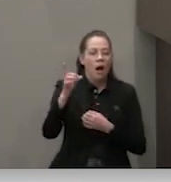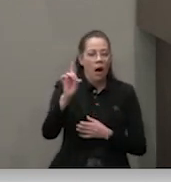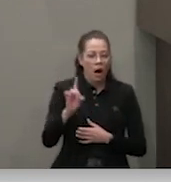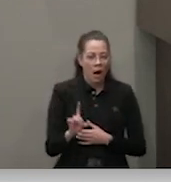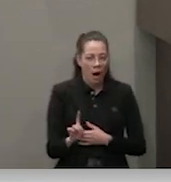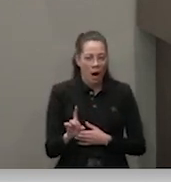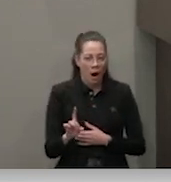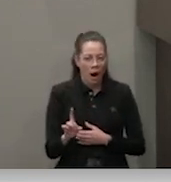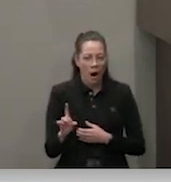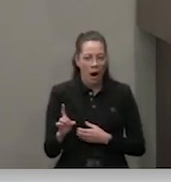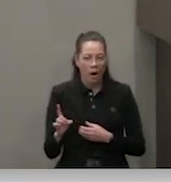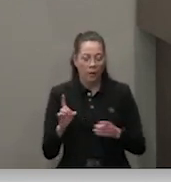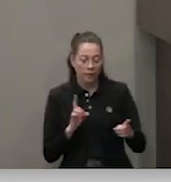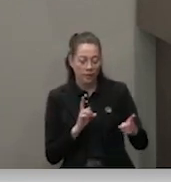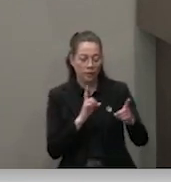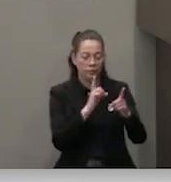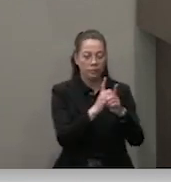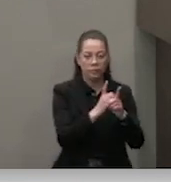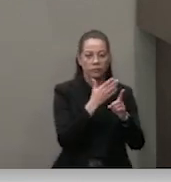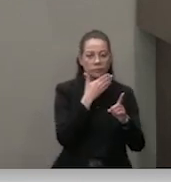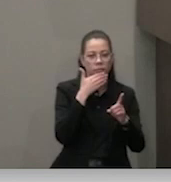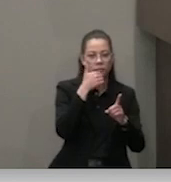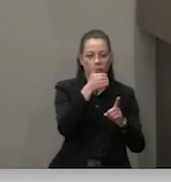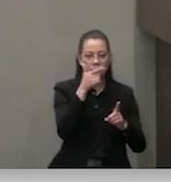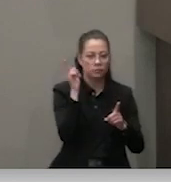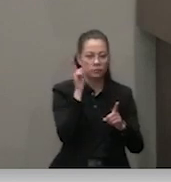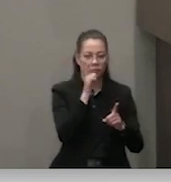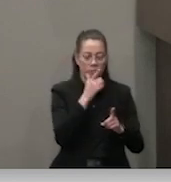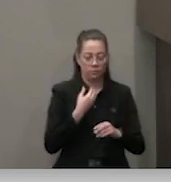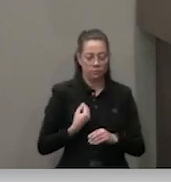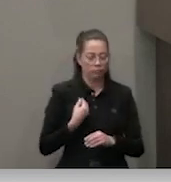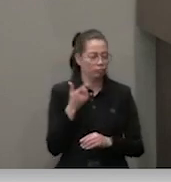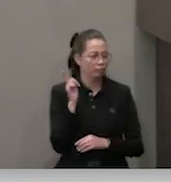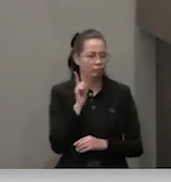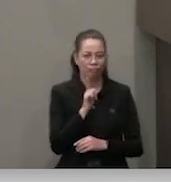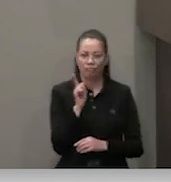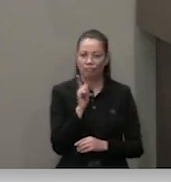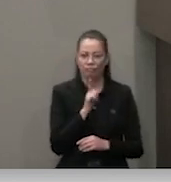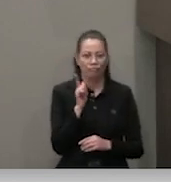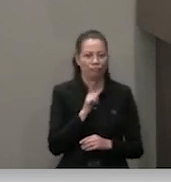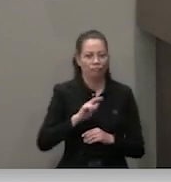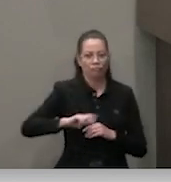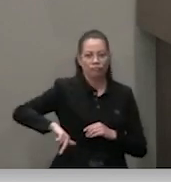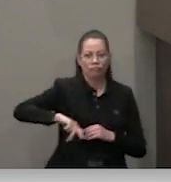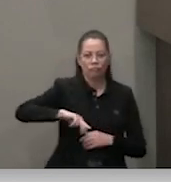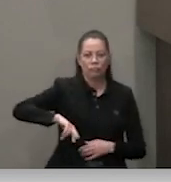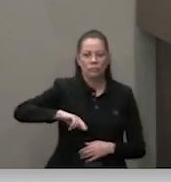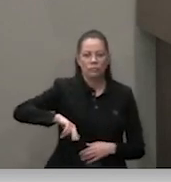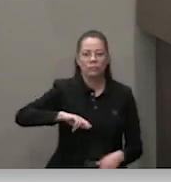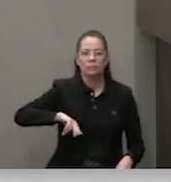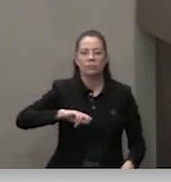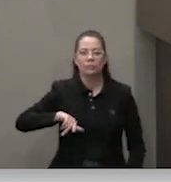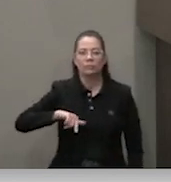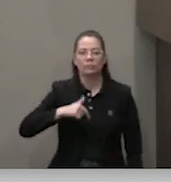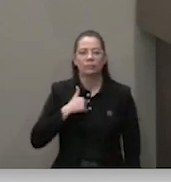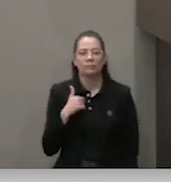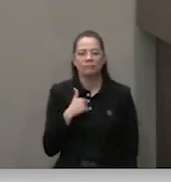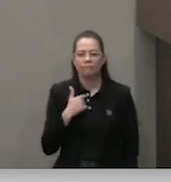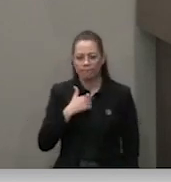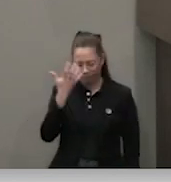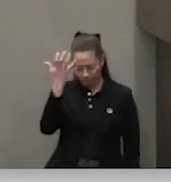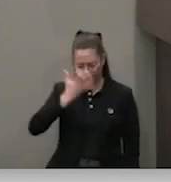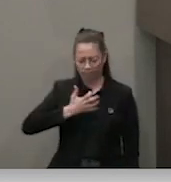quando é para achar uma forma de beneficiar os seus isso é uma coisa que me deixa revoltada nesse